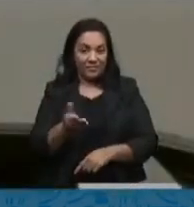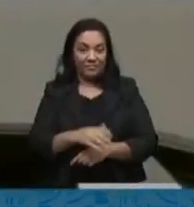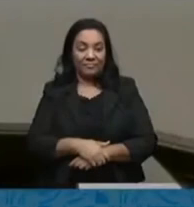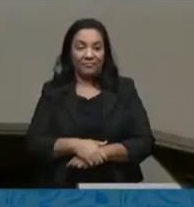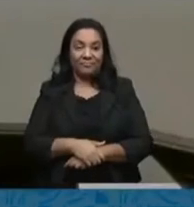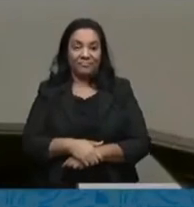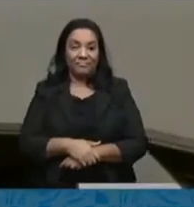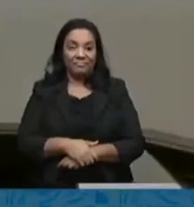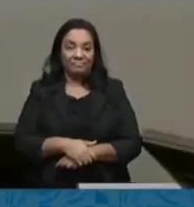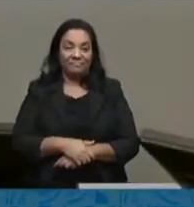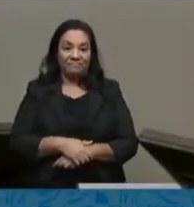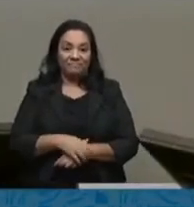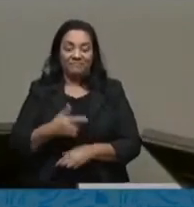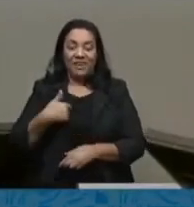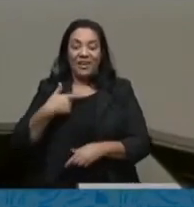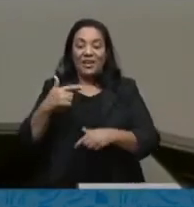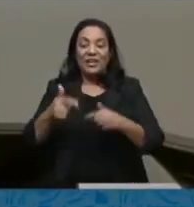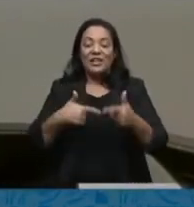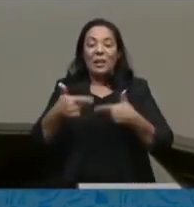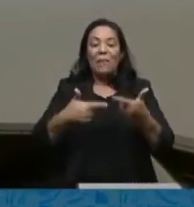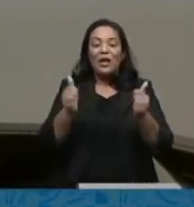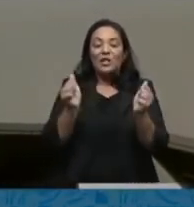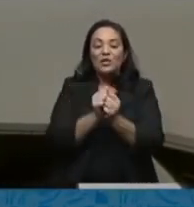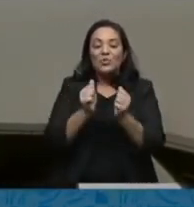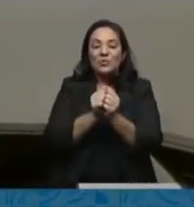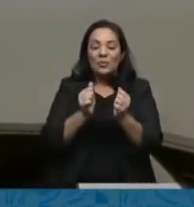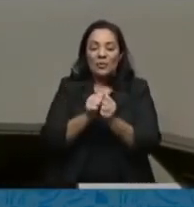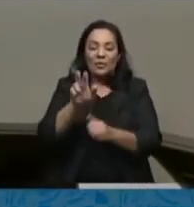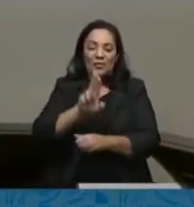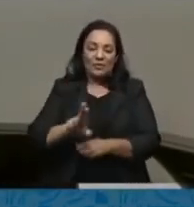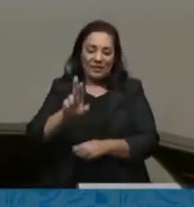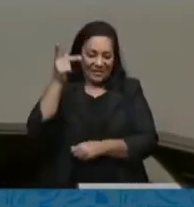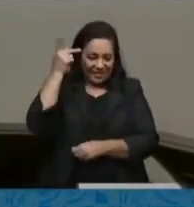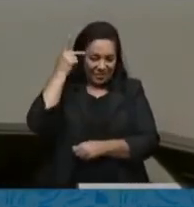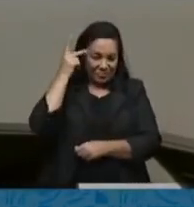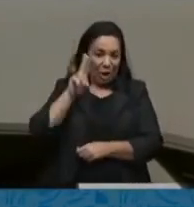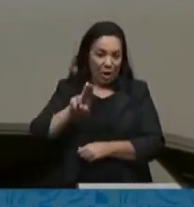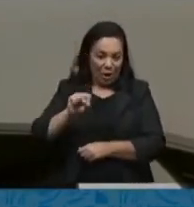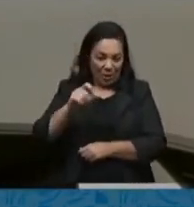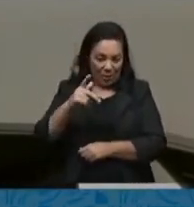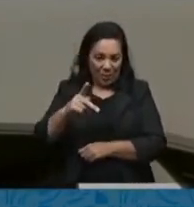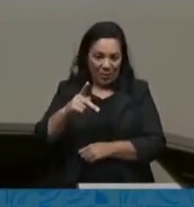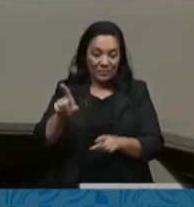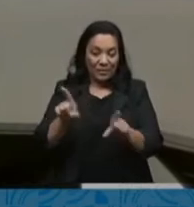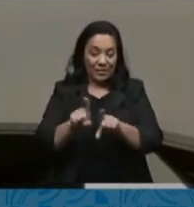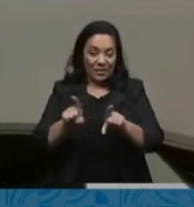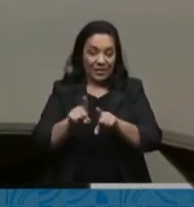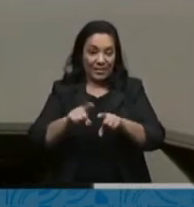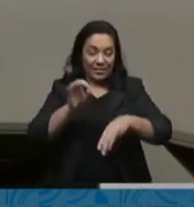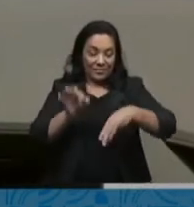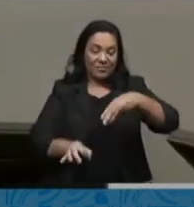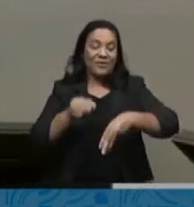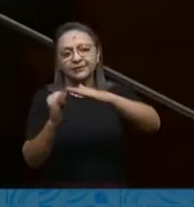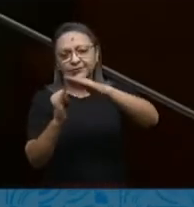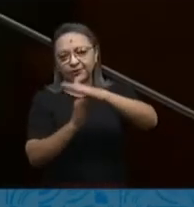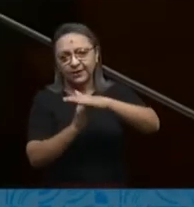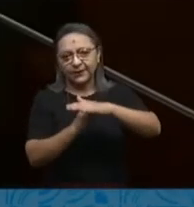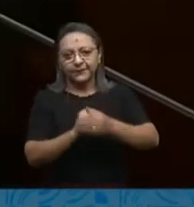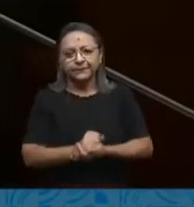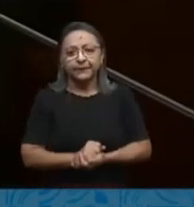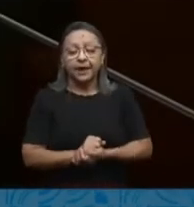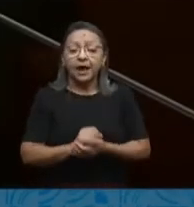precedentes qualificados o ministro do STF e presidente do Tribunal Superior Eleitoral Alexandre de Moraes